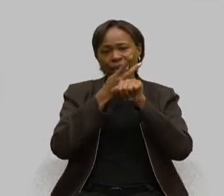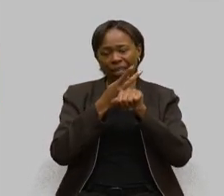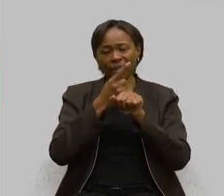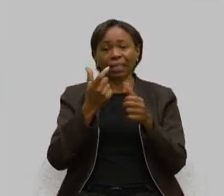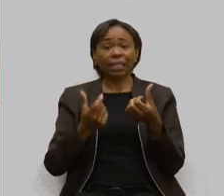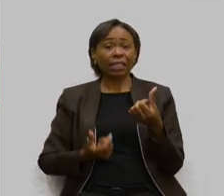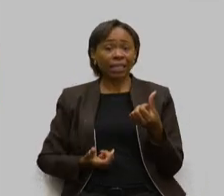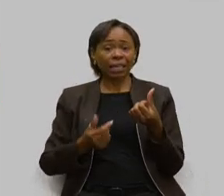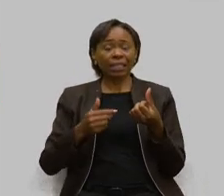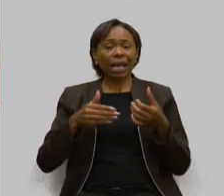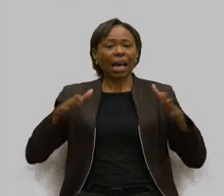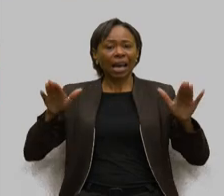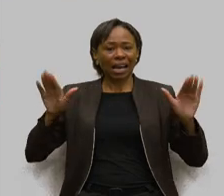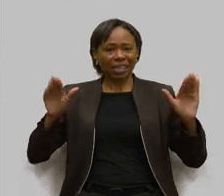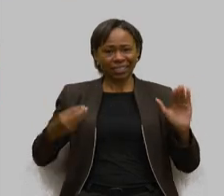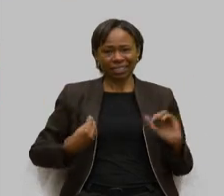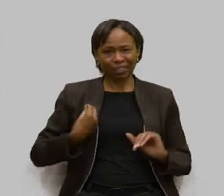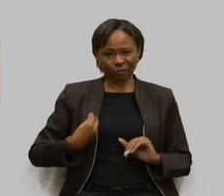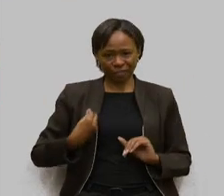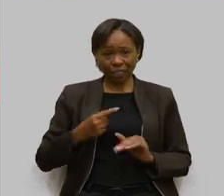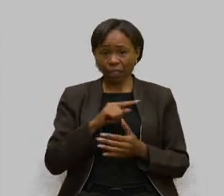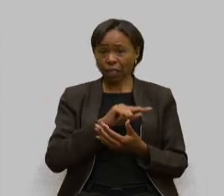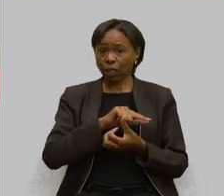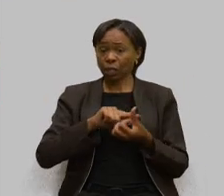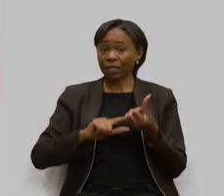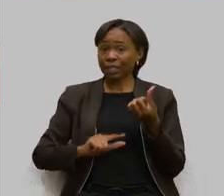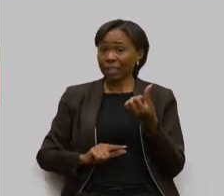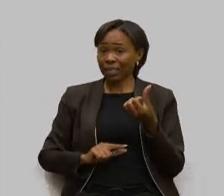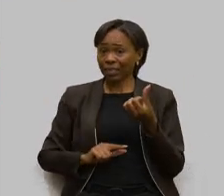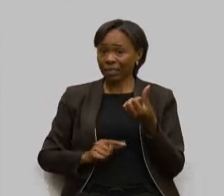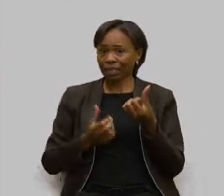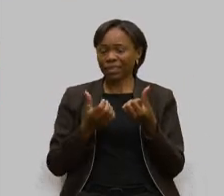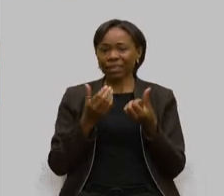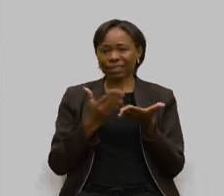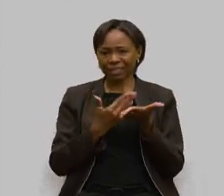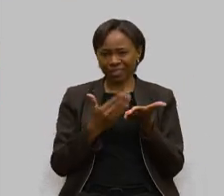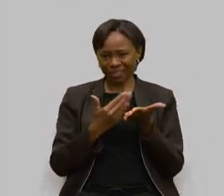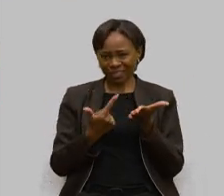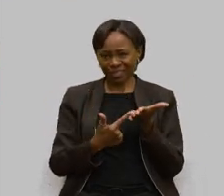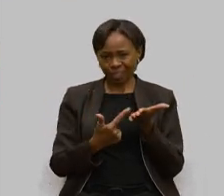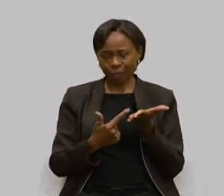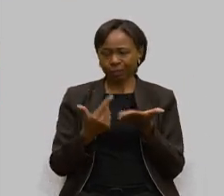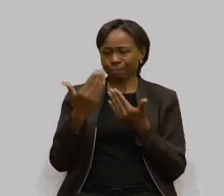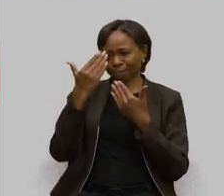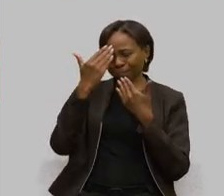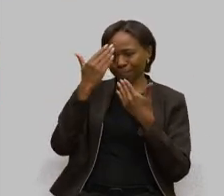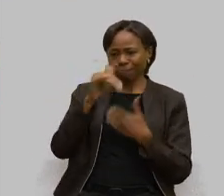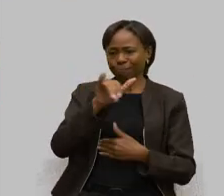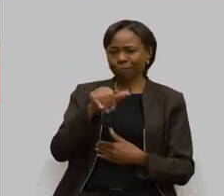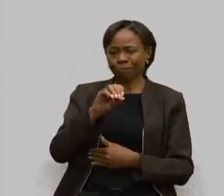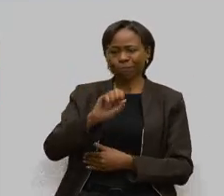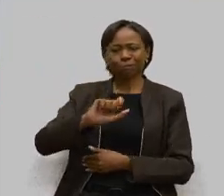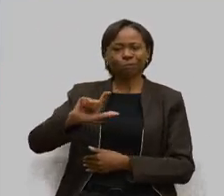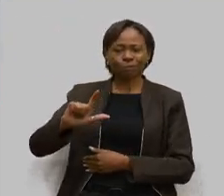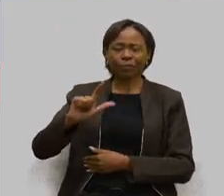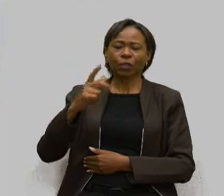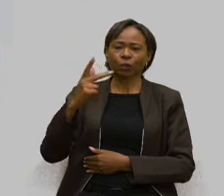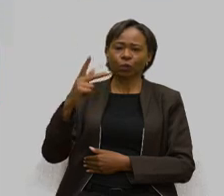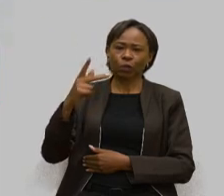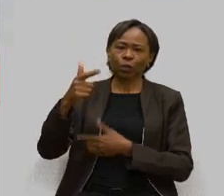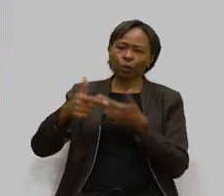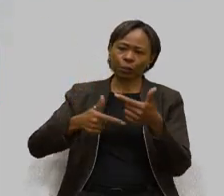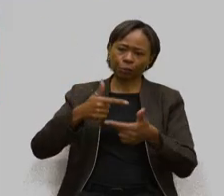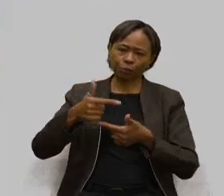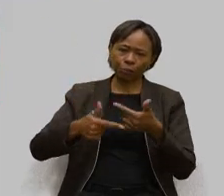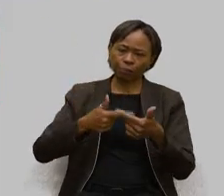Frida eh Dr Joel muito agradecer a presença do Senhor pelo seu trabalho é frente aos